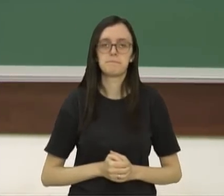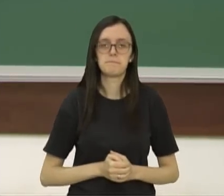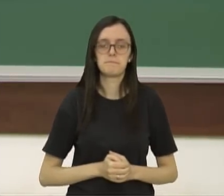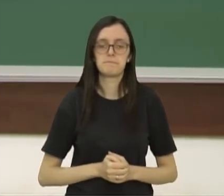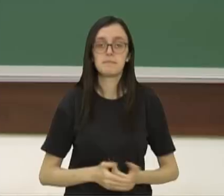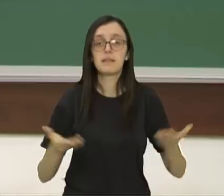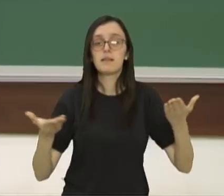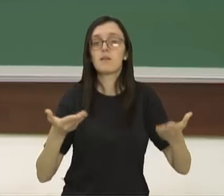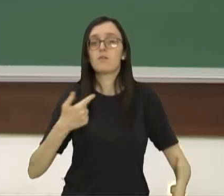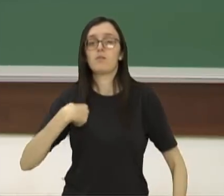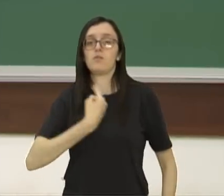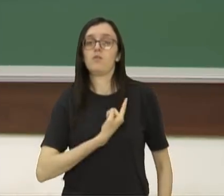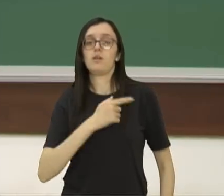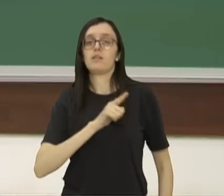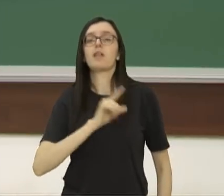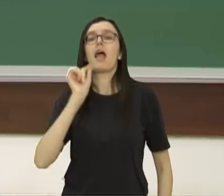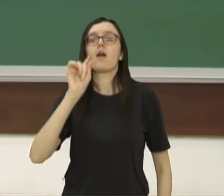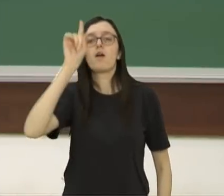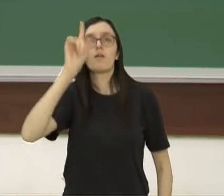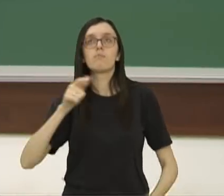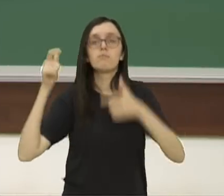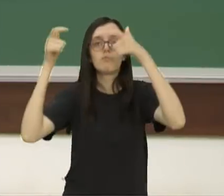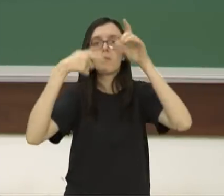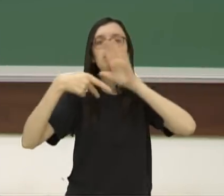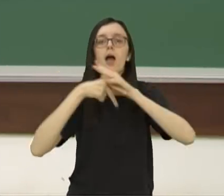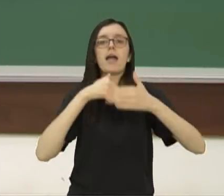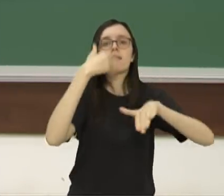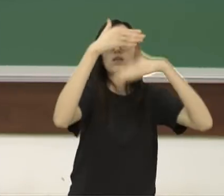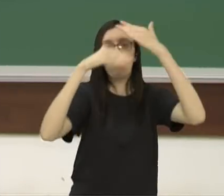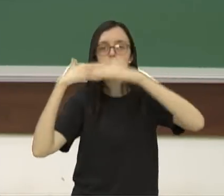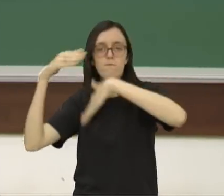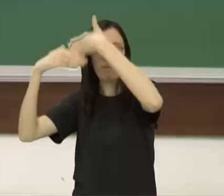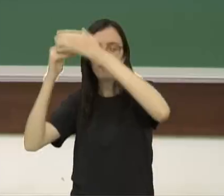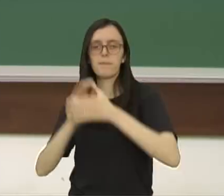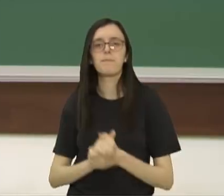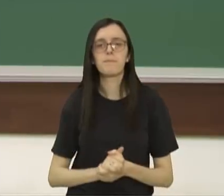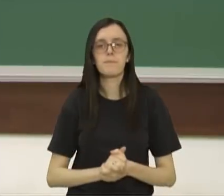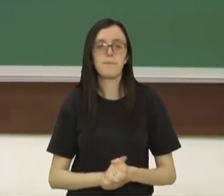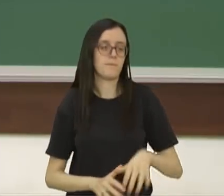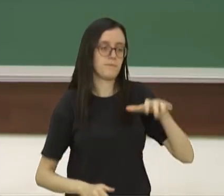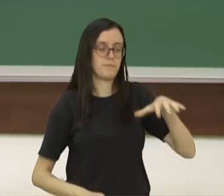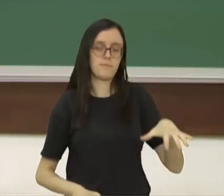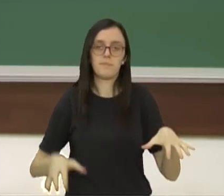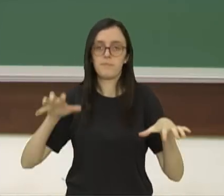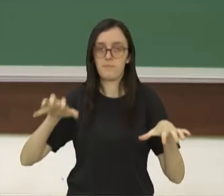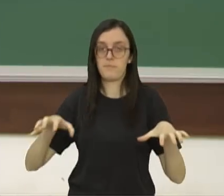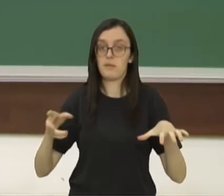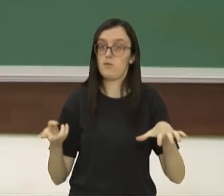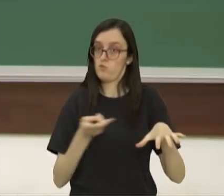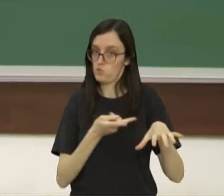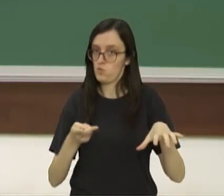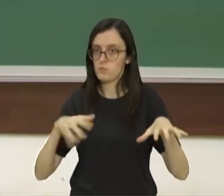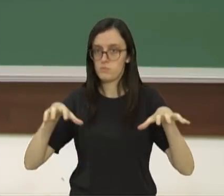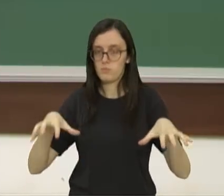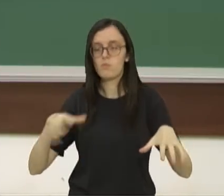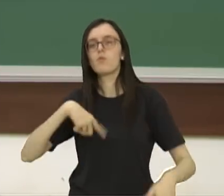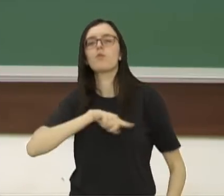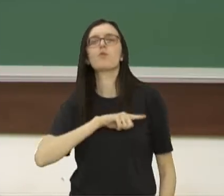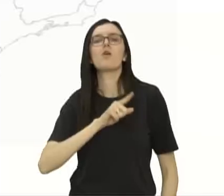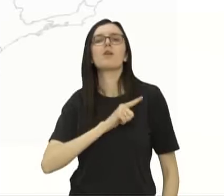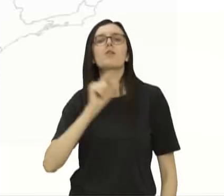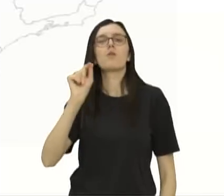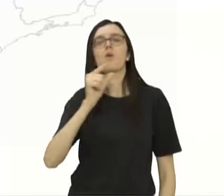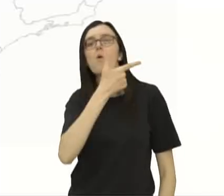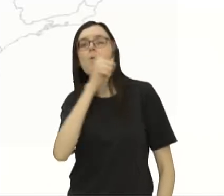E aqui nós temos os fundos de desenvolvimento. Então, além da DENOX e além da Codevasf, nós temos